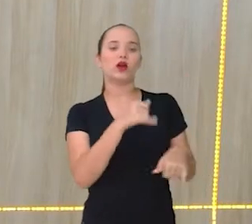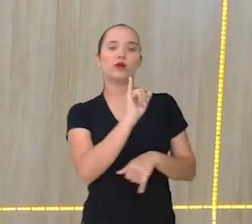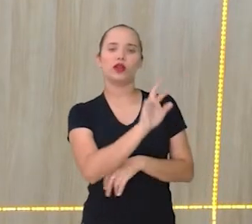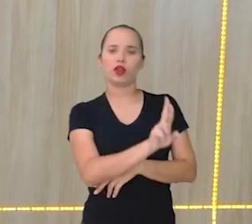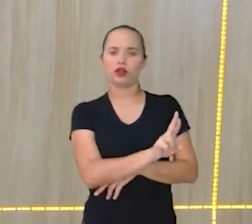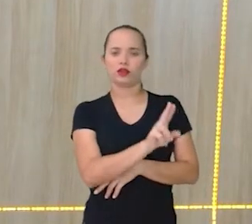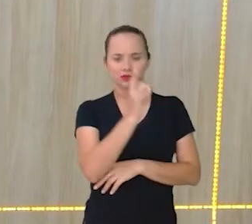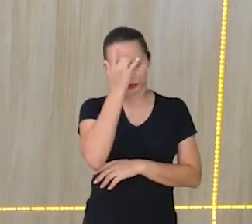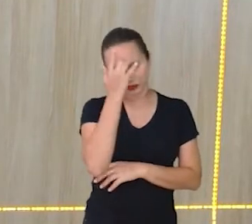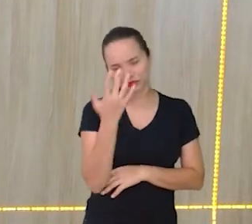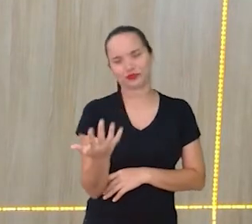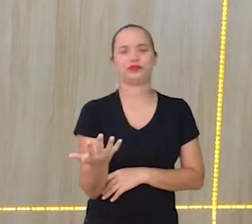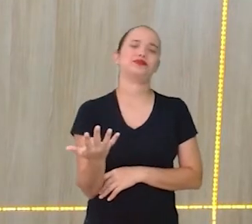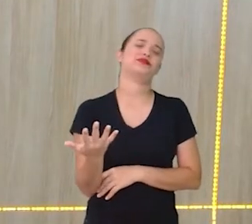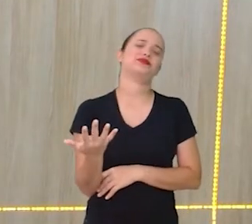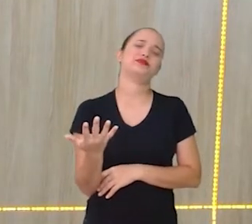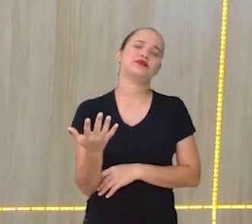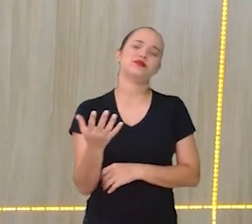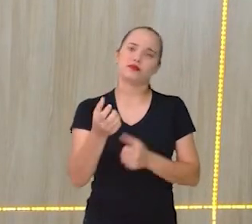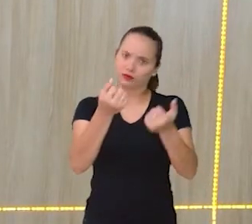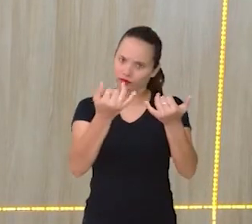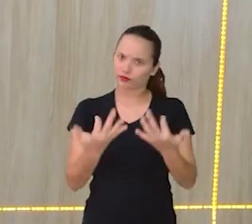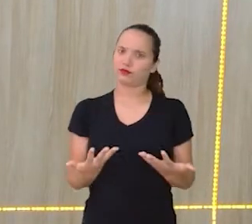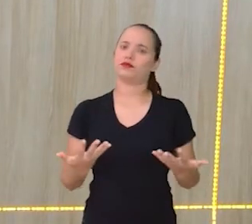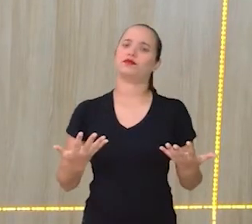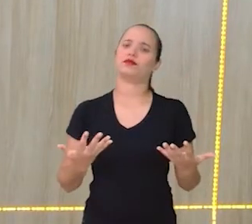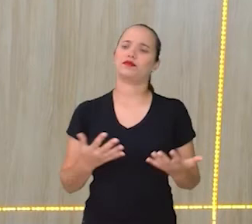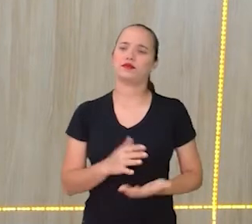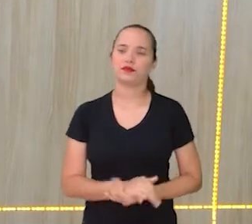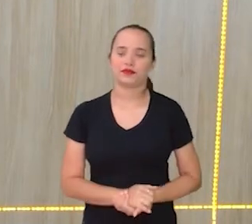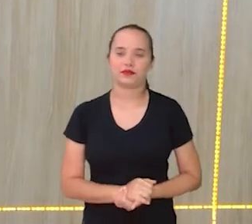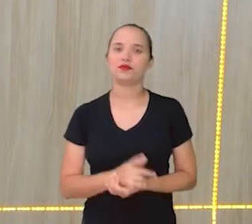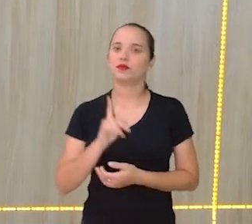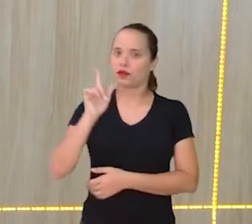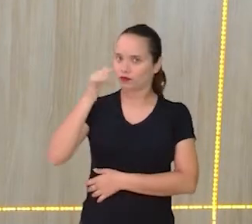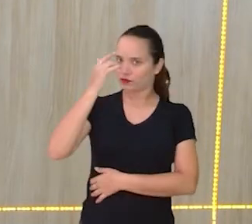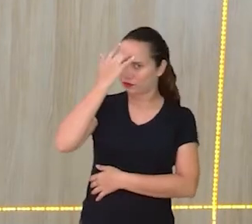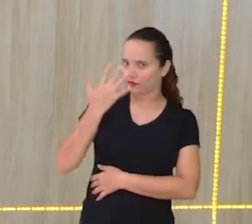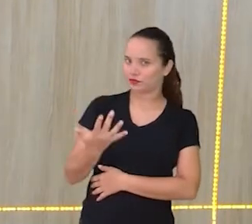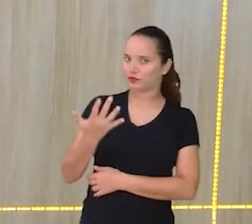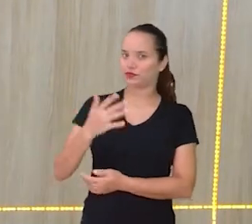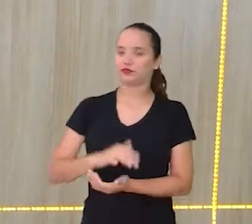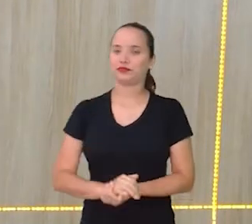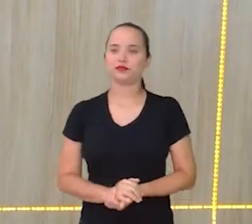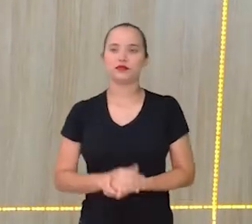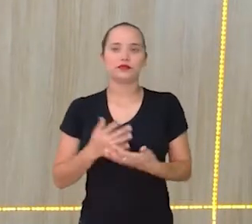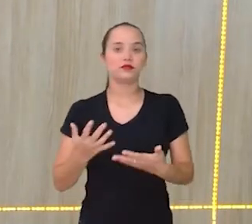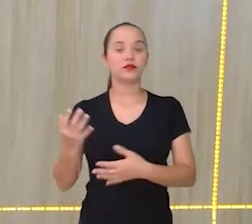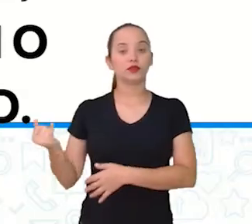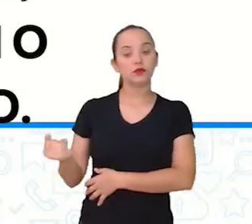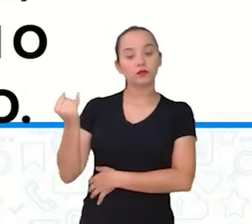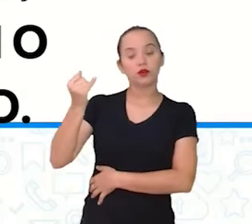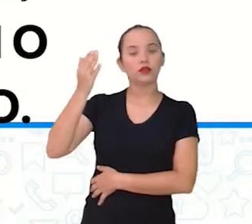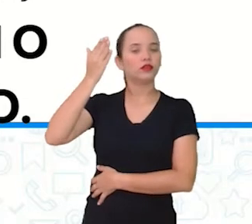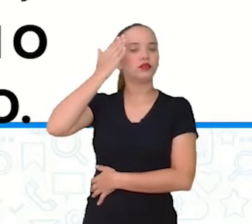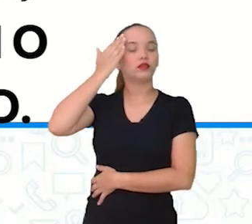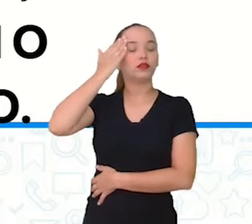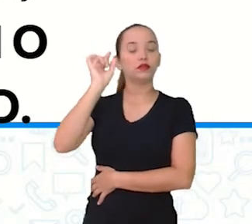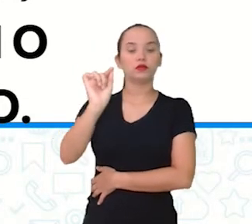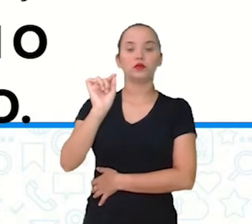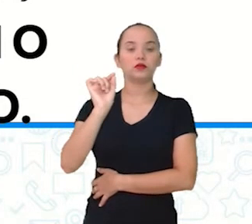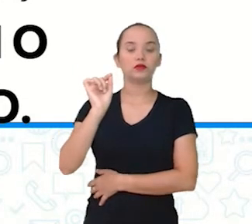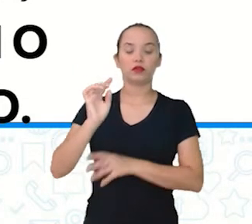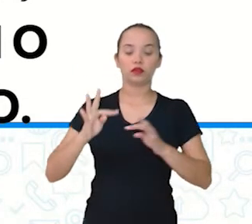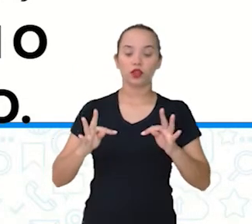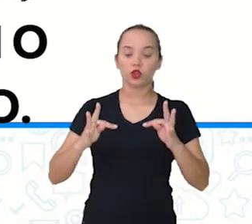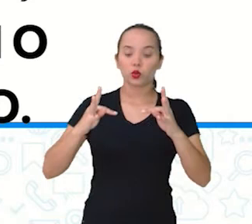Não é fácil? Gente, fala pra mim, é muito fácil, hein? É importante saber que todas